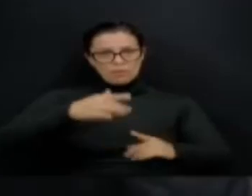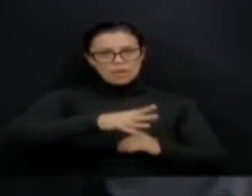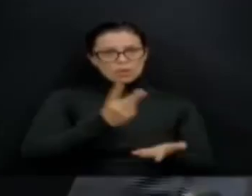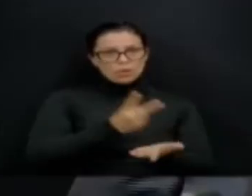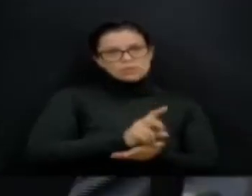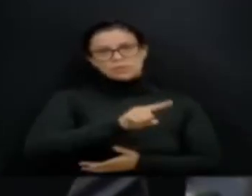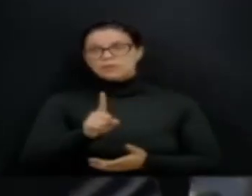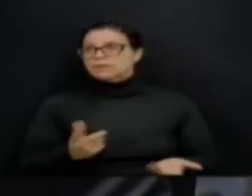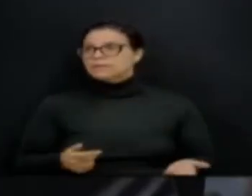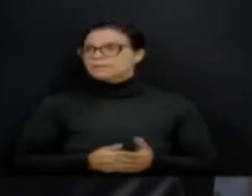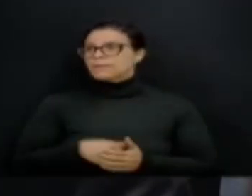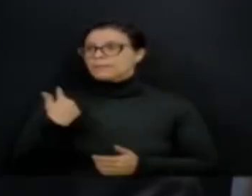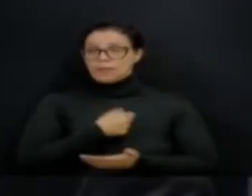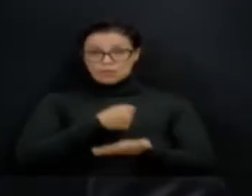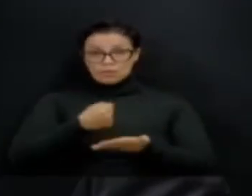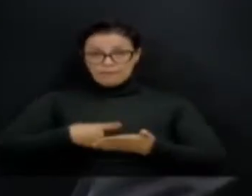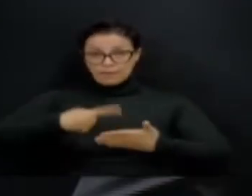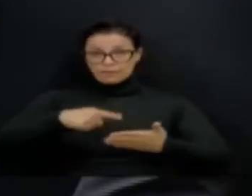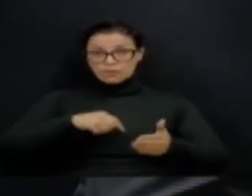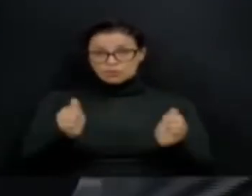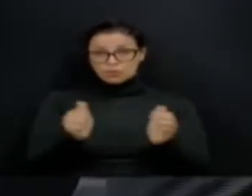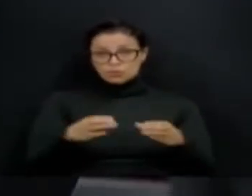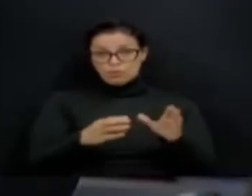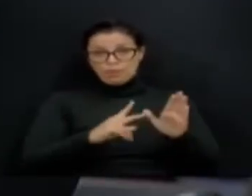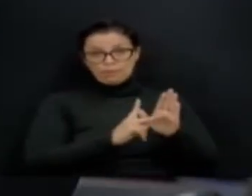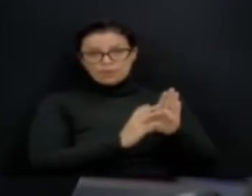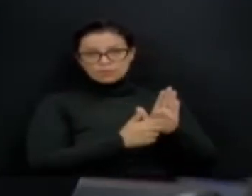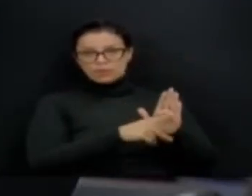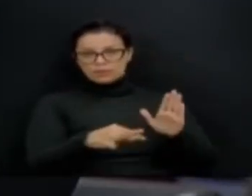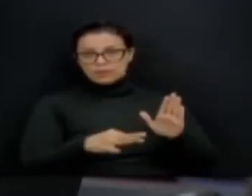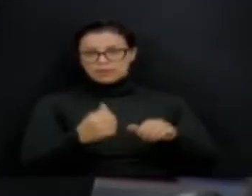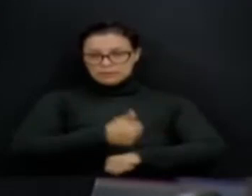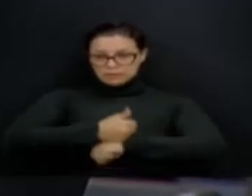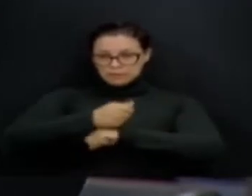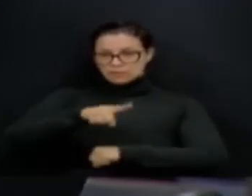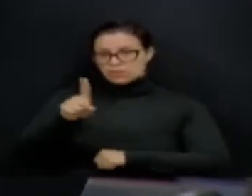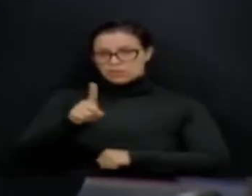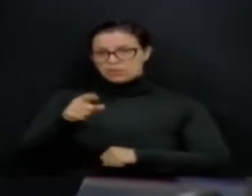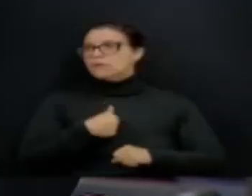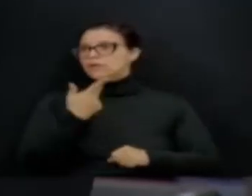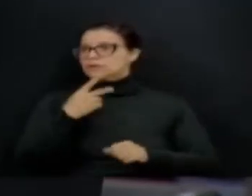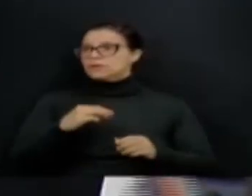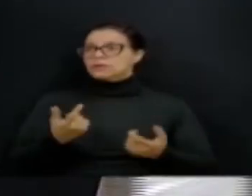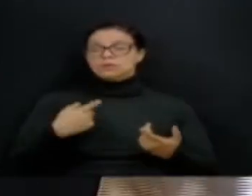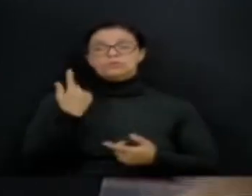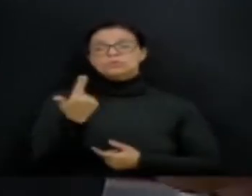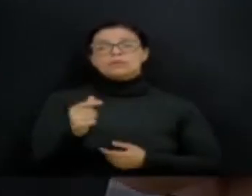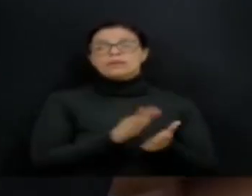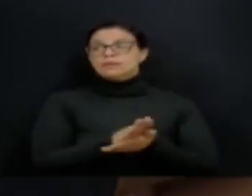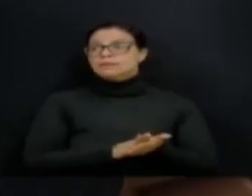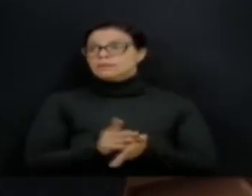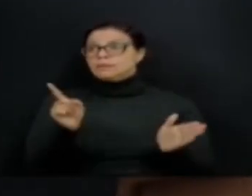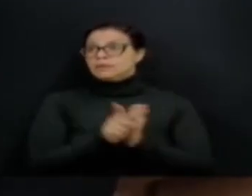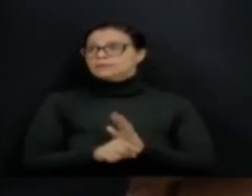ou não? Teremos contratos de pedágio com o PT no poder, caso o PT seja eleito, e não é a minha vontade, ou não teremos?